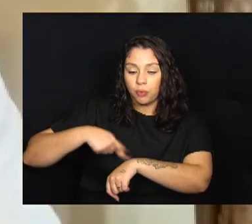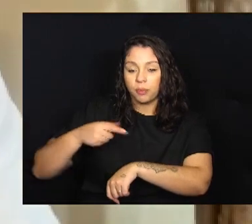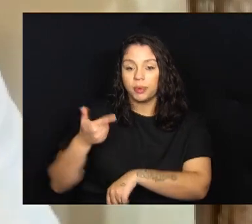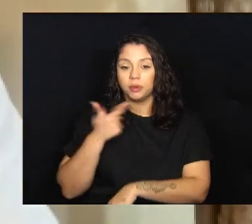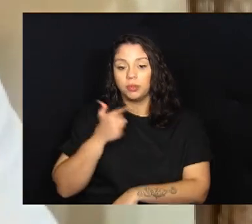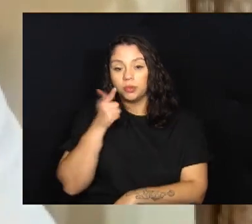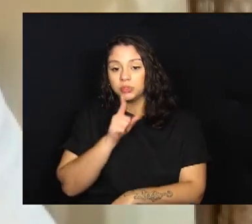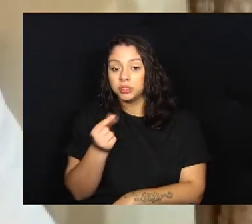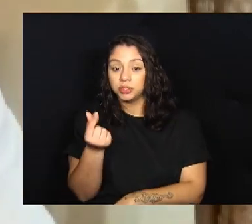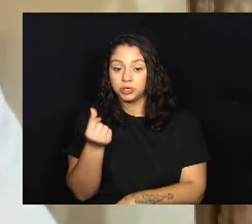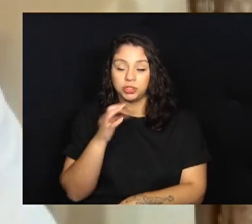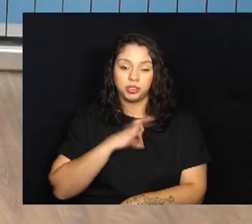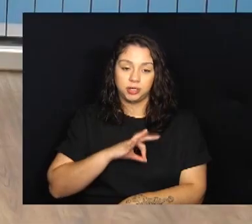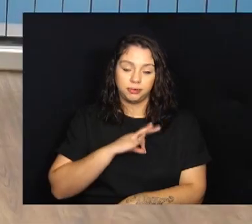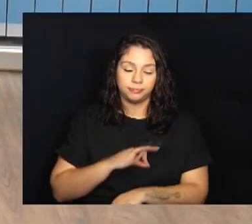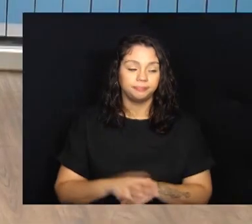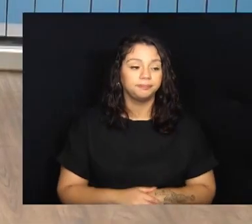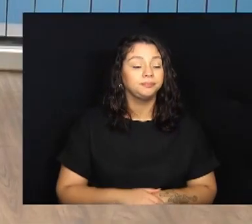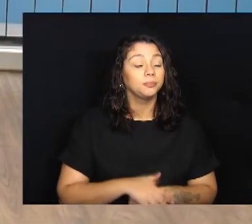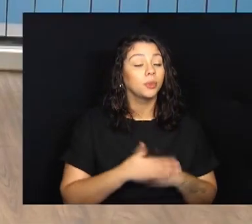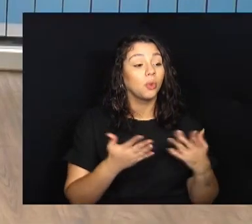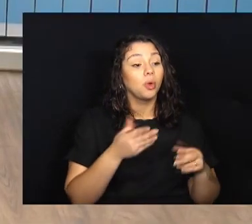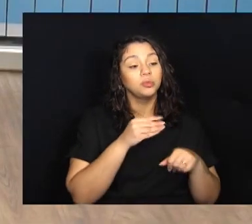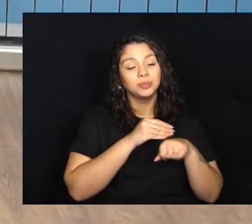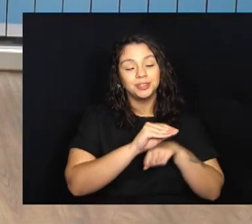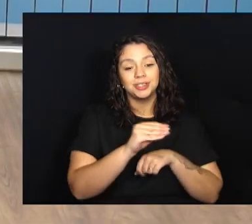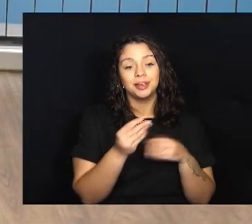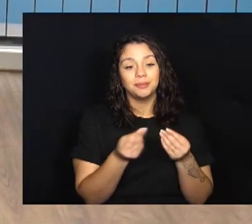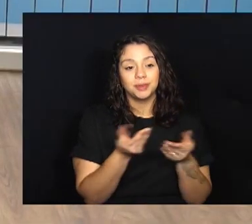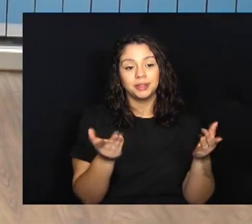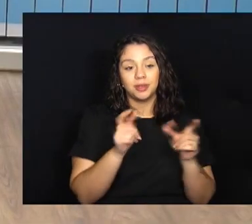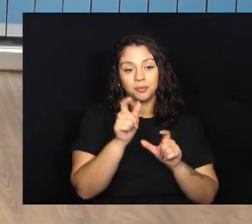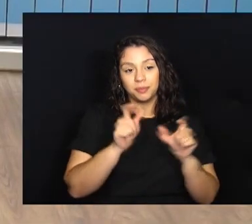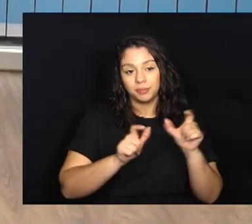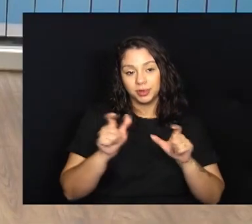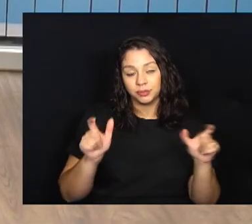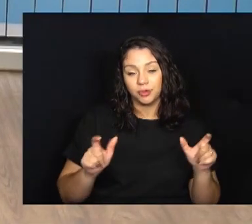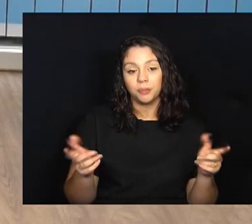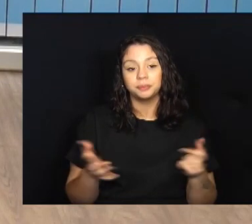viver. Teria alguma dica, né, que você daria para o pessoal